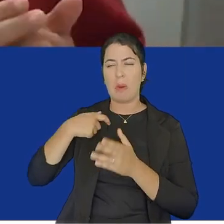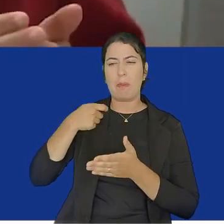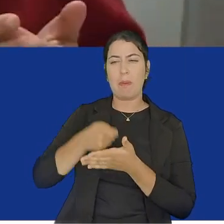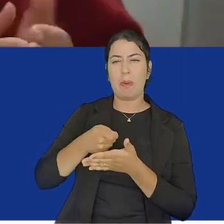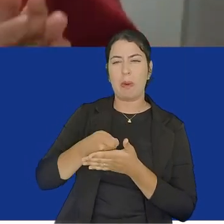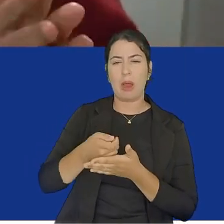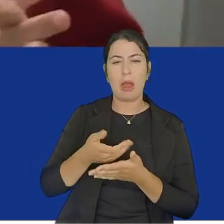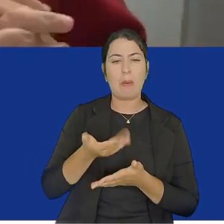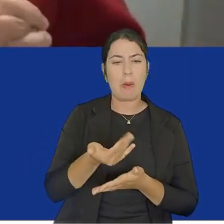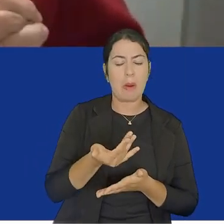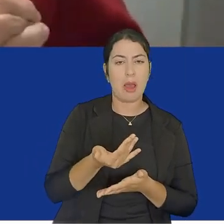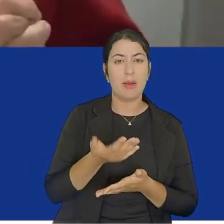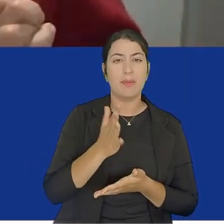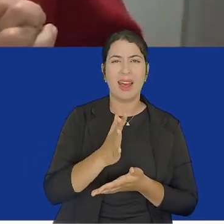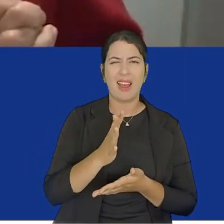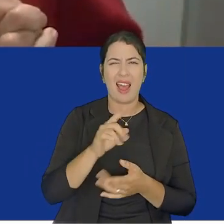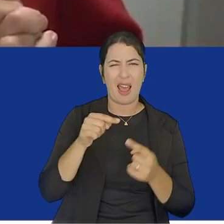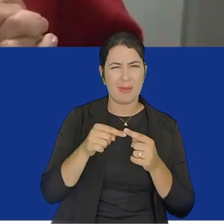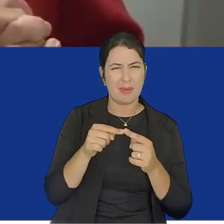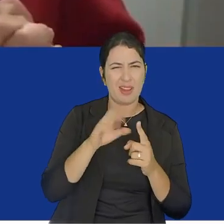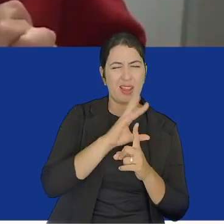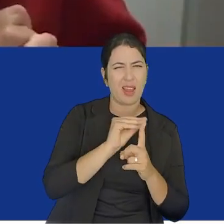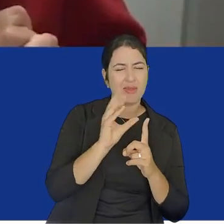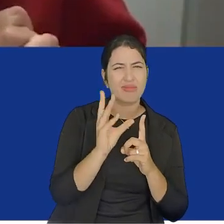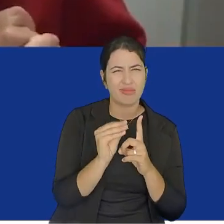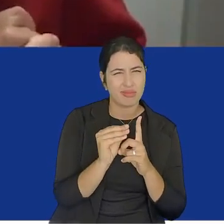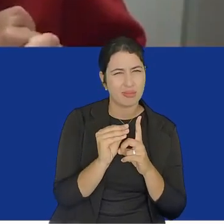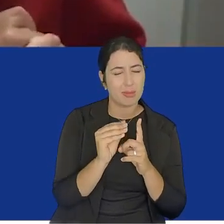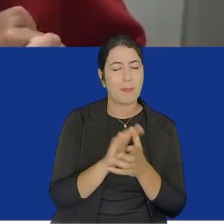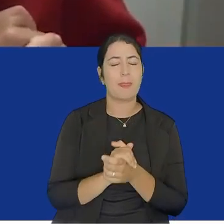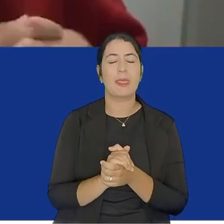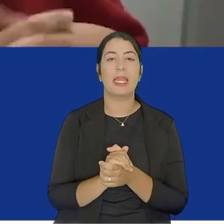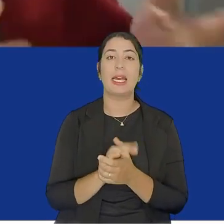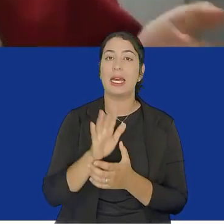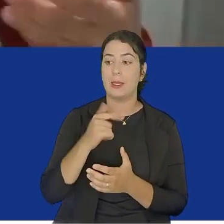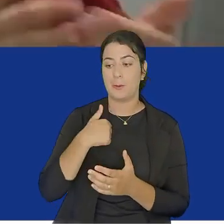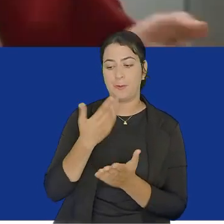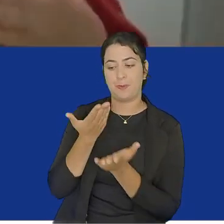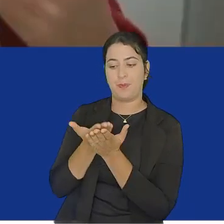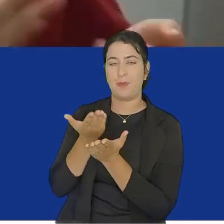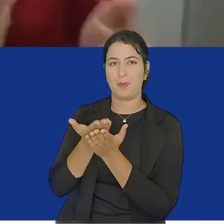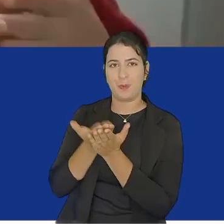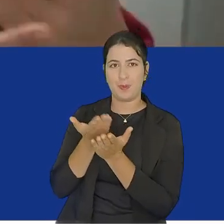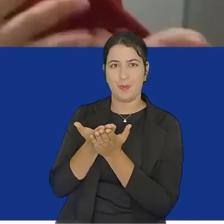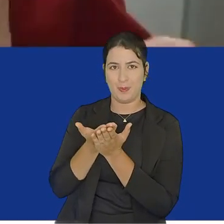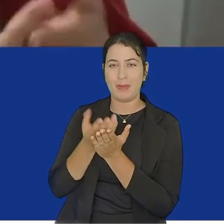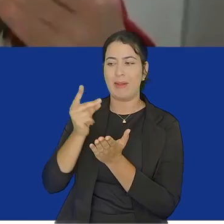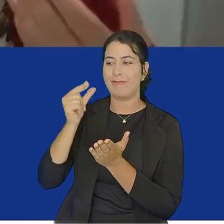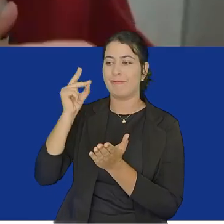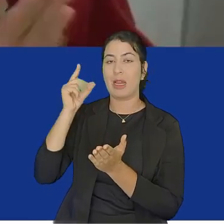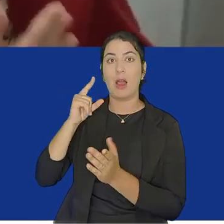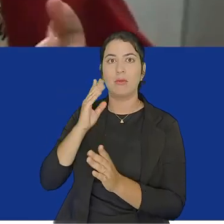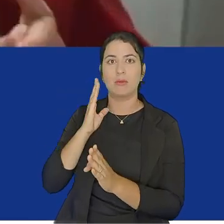nessas descobertas, nesses estudos, eu descobri, por exemplo, que eu sofri assédio sexual muitas vezes na vida e nem sabia.